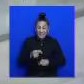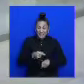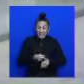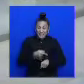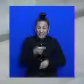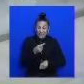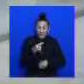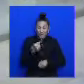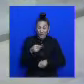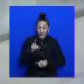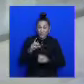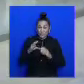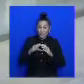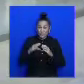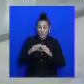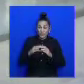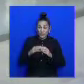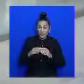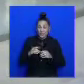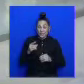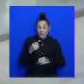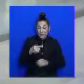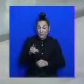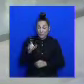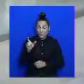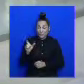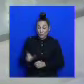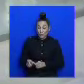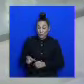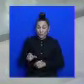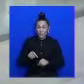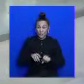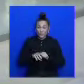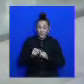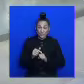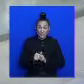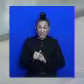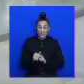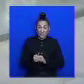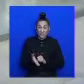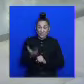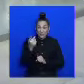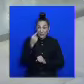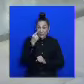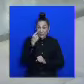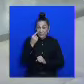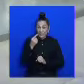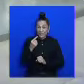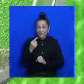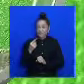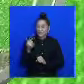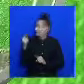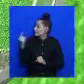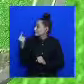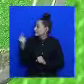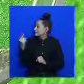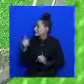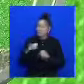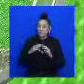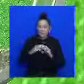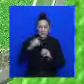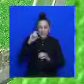agora a última bola para a última coluna do Super 7, bola preta número 7.